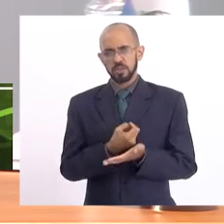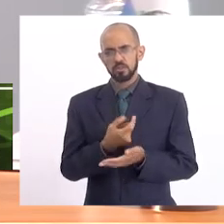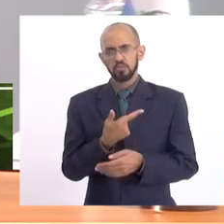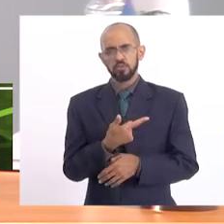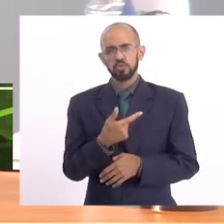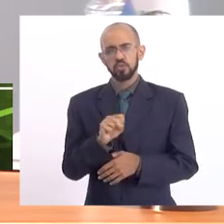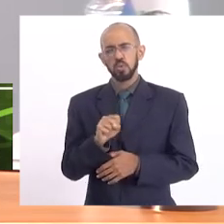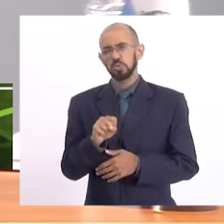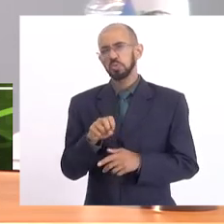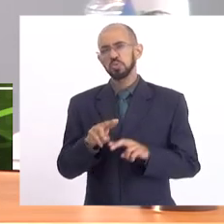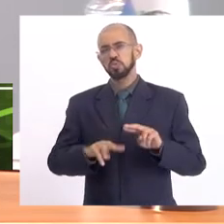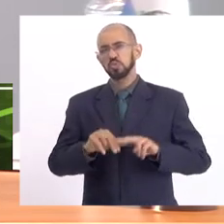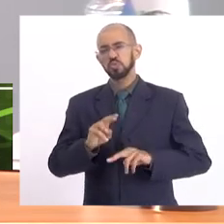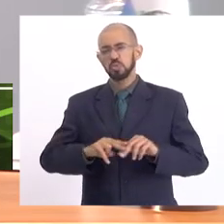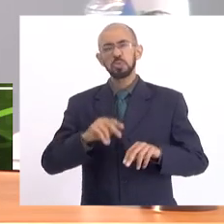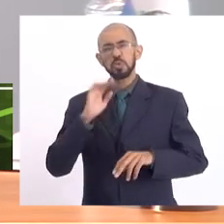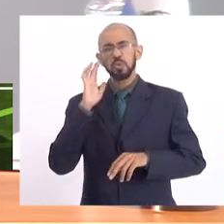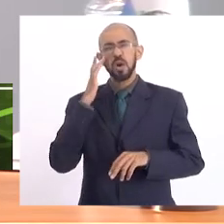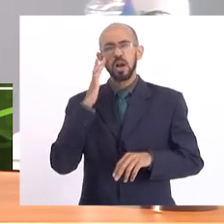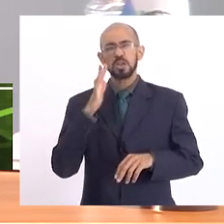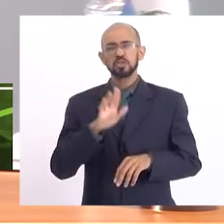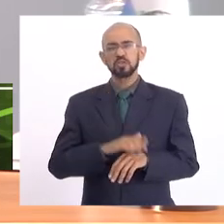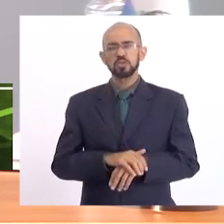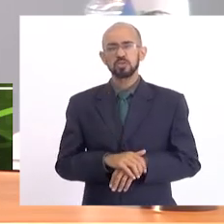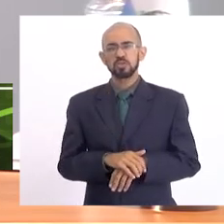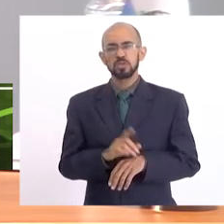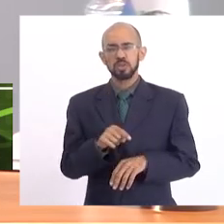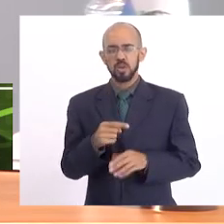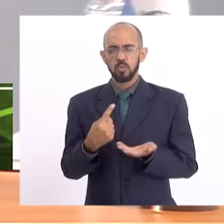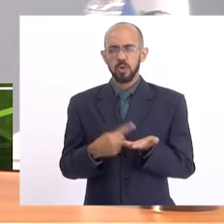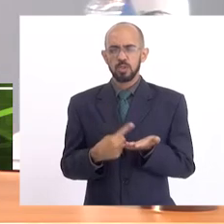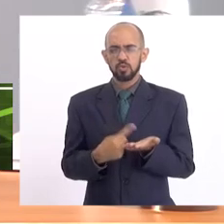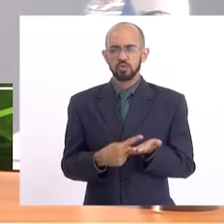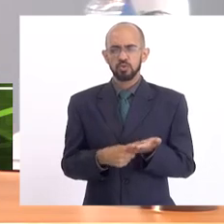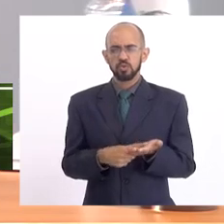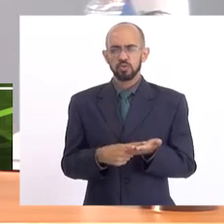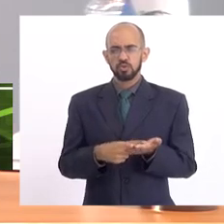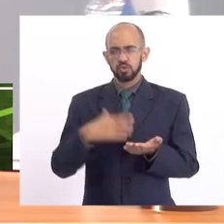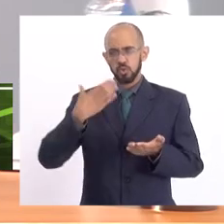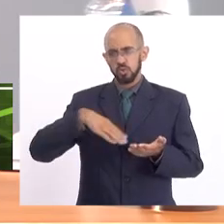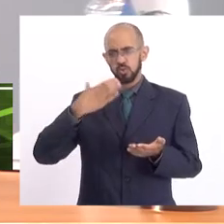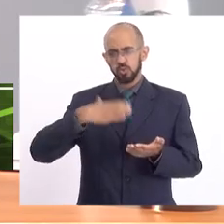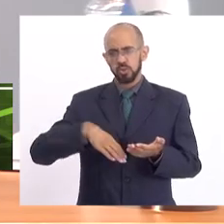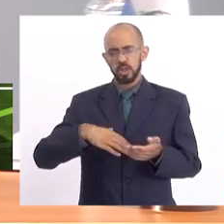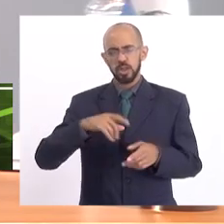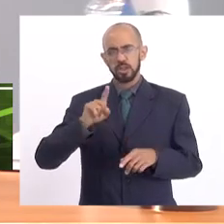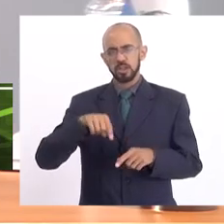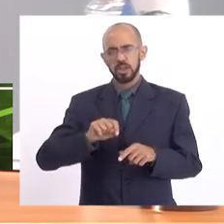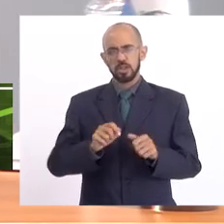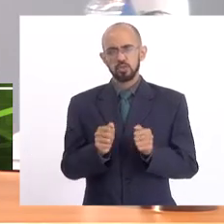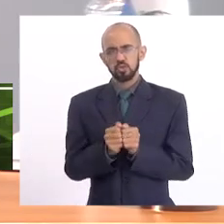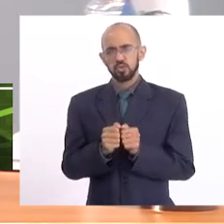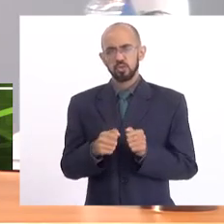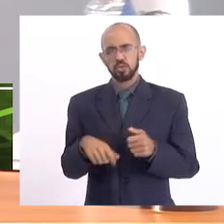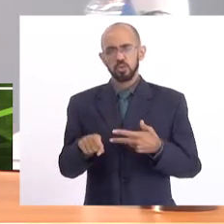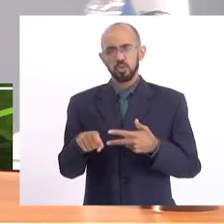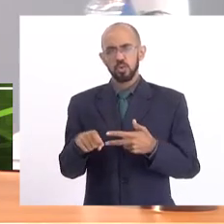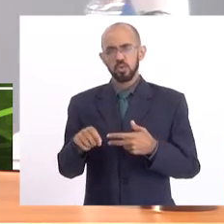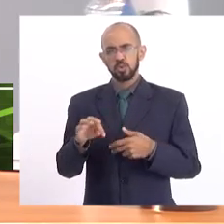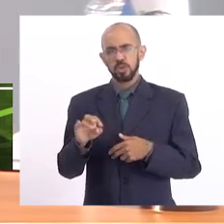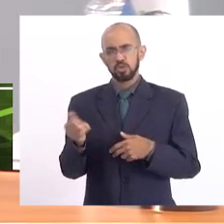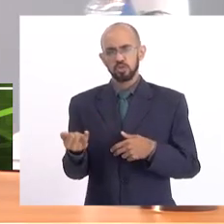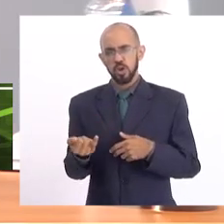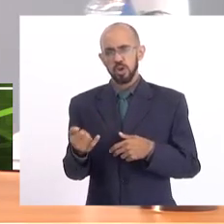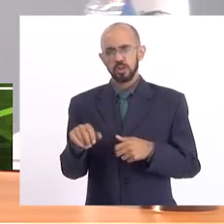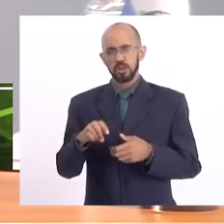salvo engano, deste ano, é um termo de ajuste de conduta com Tribunal de Justiça, Ministério Público